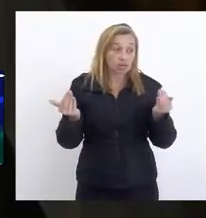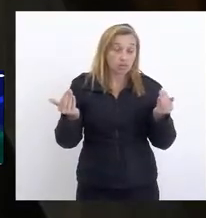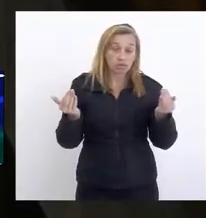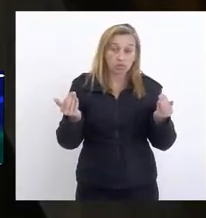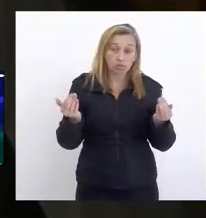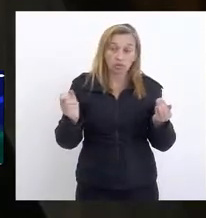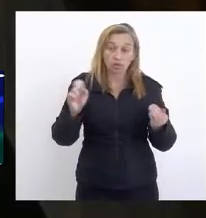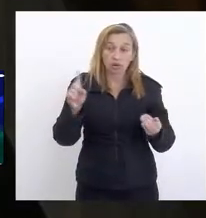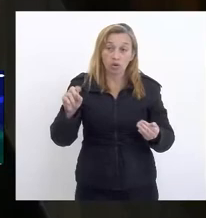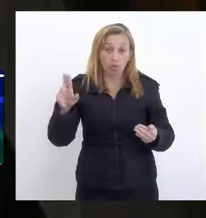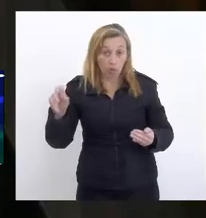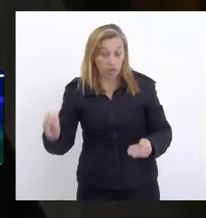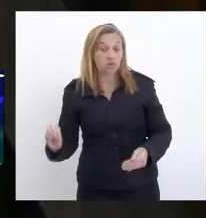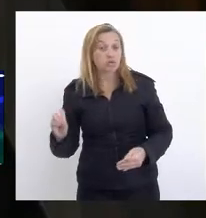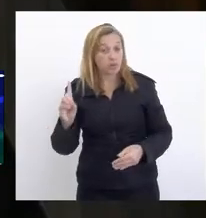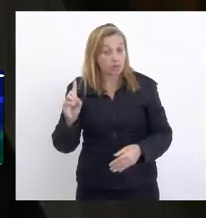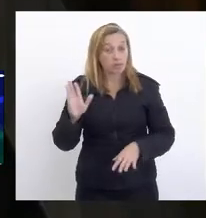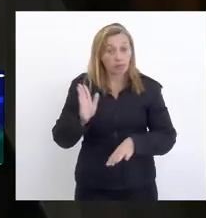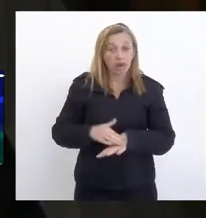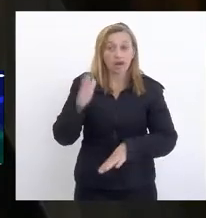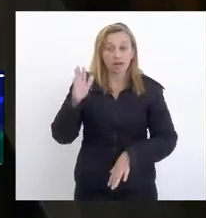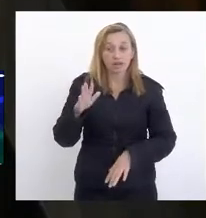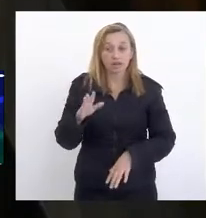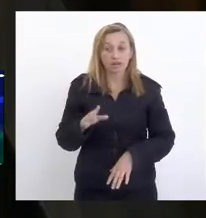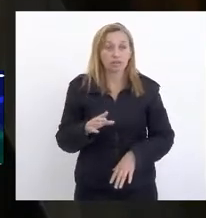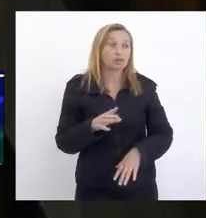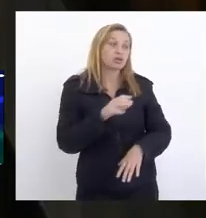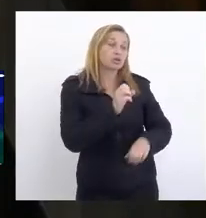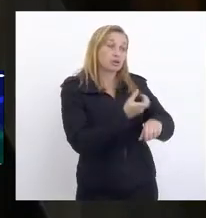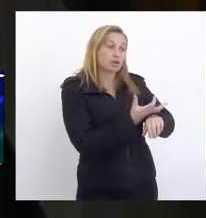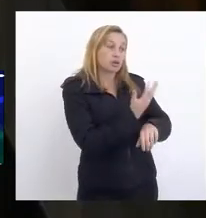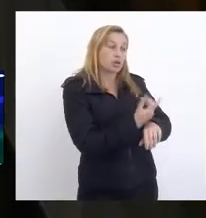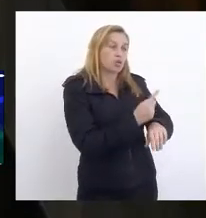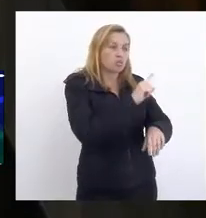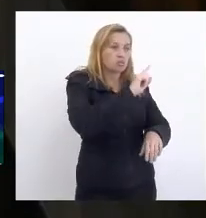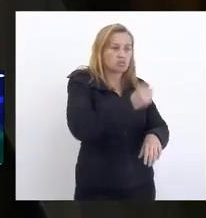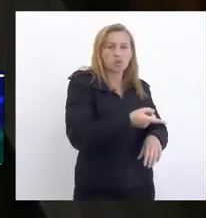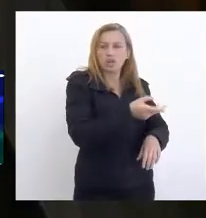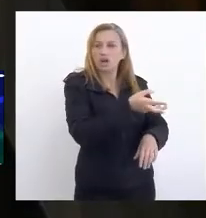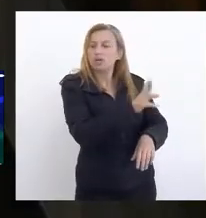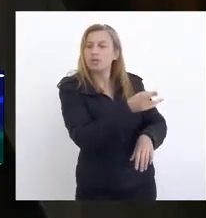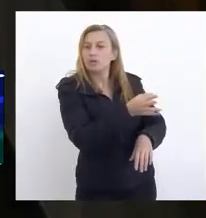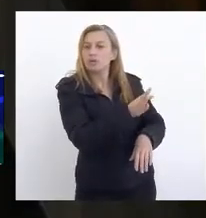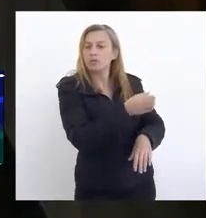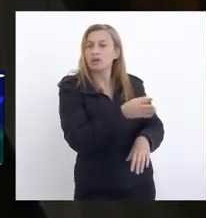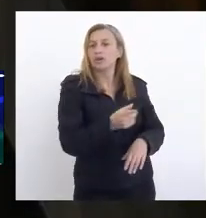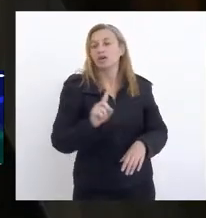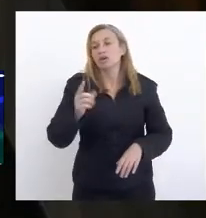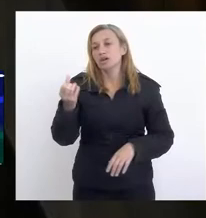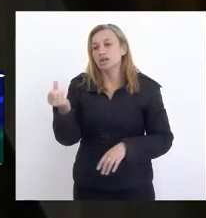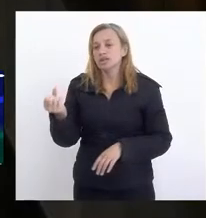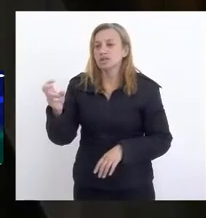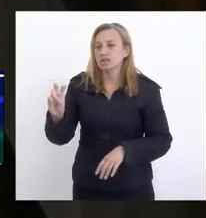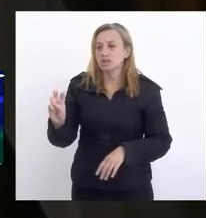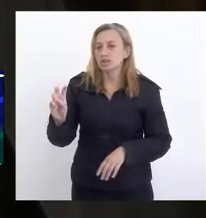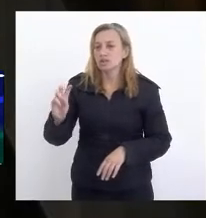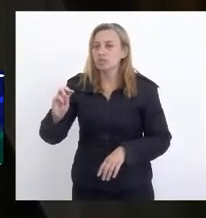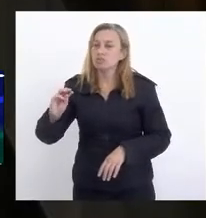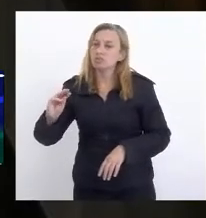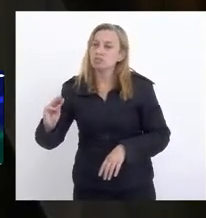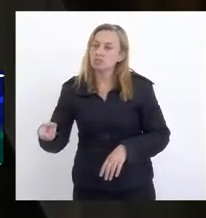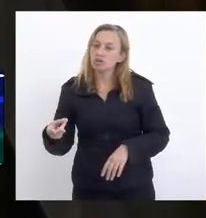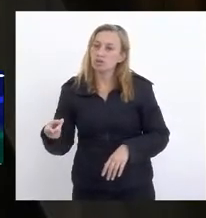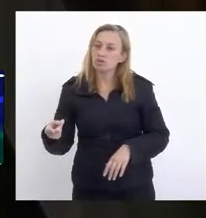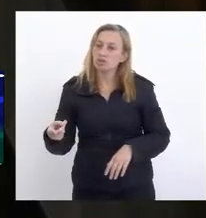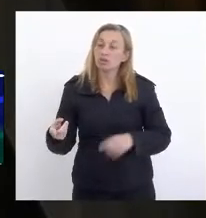muito maior. O da UERJ é 1,5 bilhão aproximadamente. O da UESO são 65 milhões. Mas